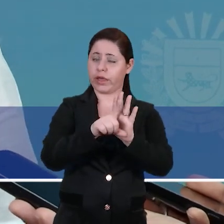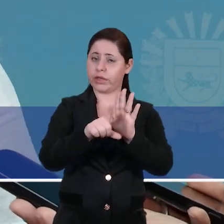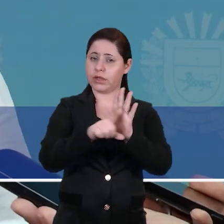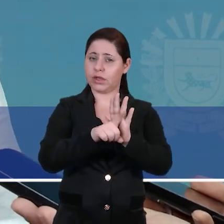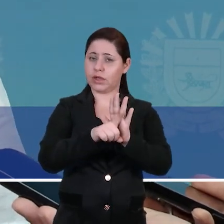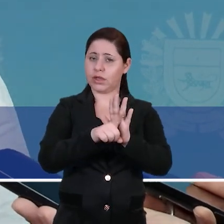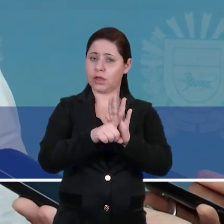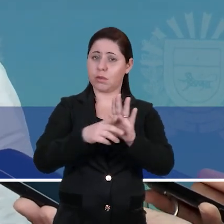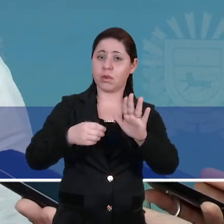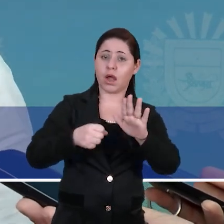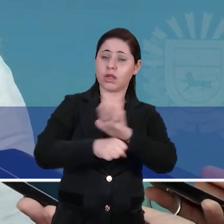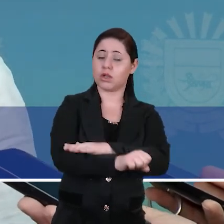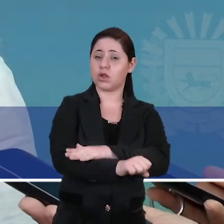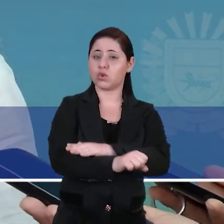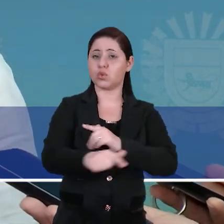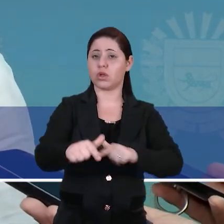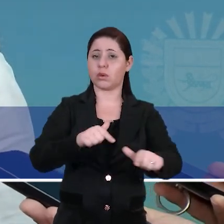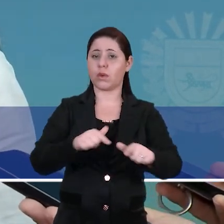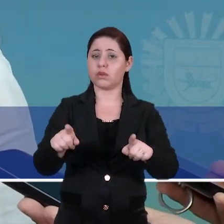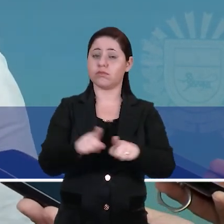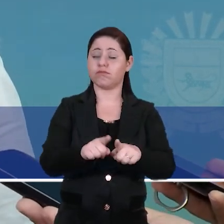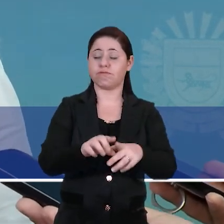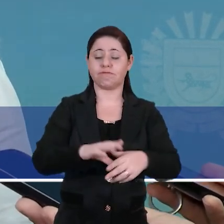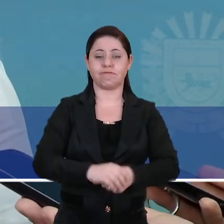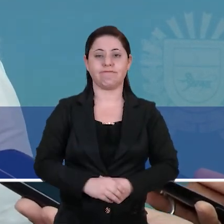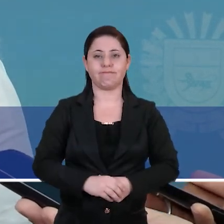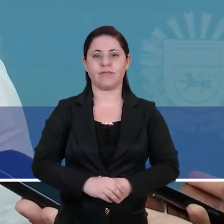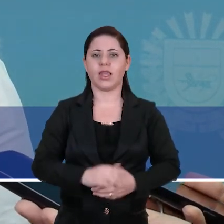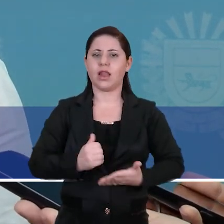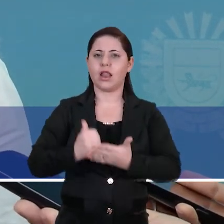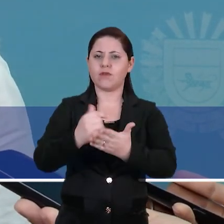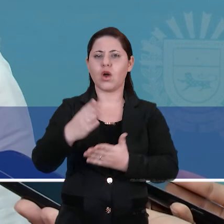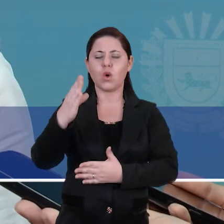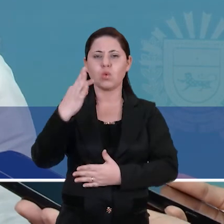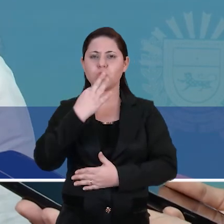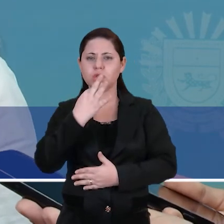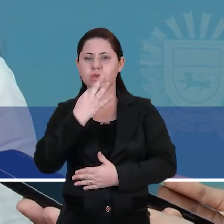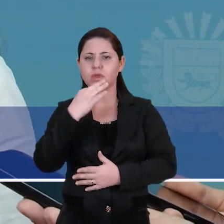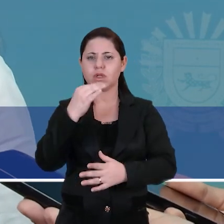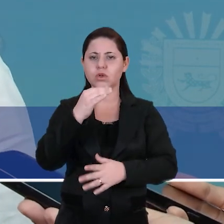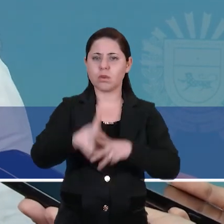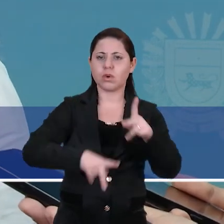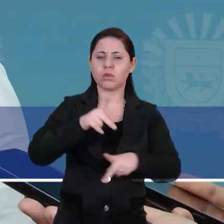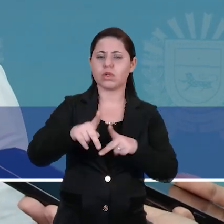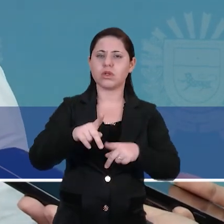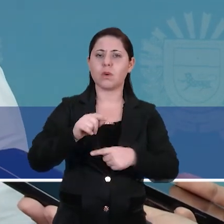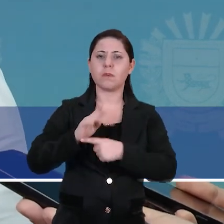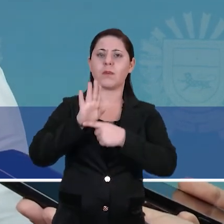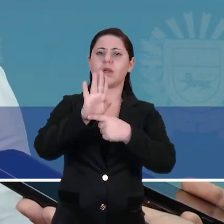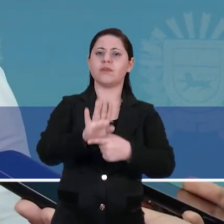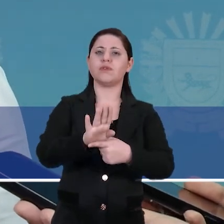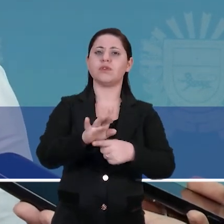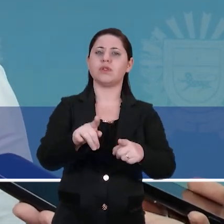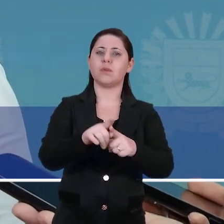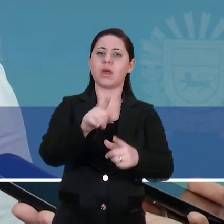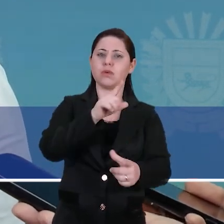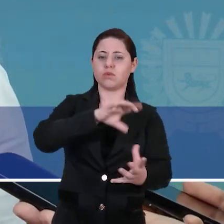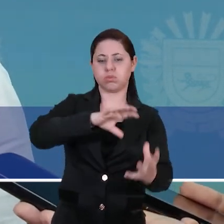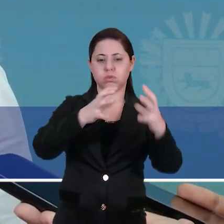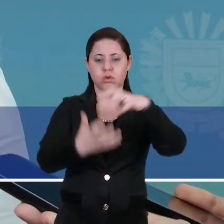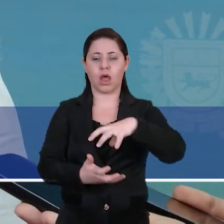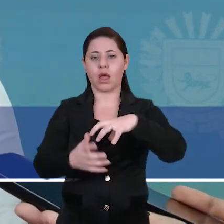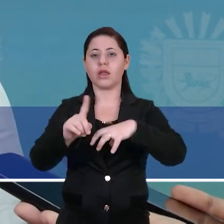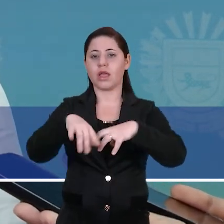lei, digamos assim, para ingresso no mercado de trabalho e levar o conhecimento da população, as suas vantagens e o seu